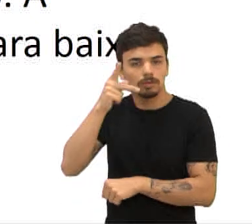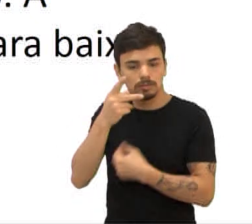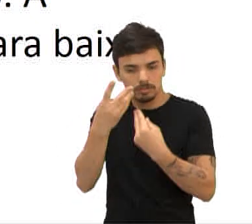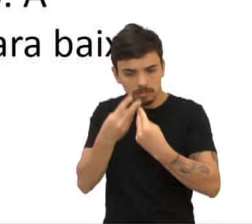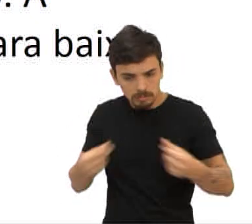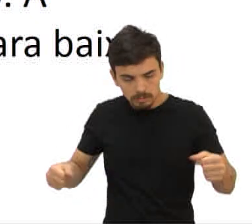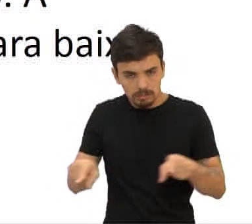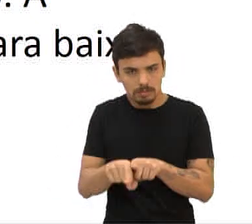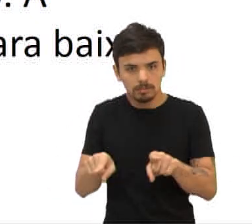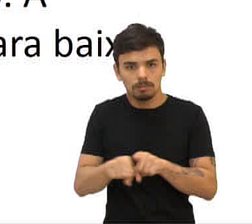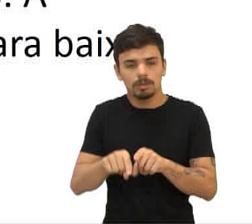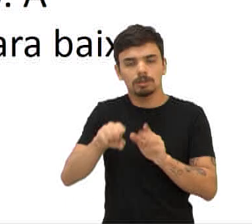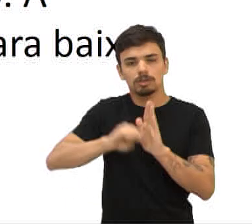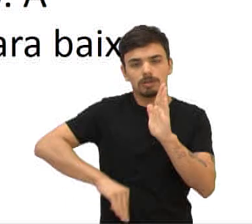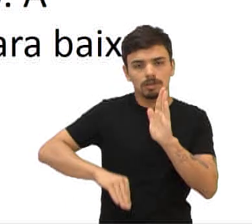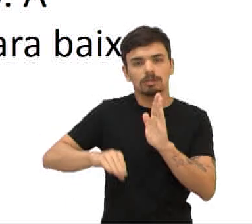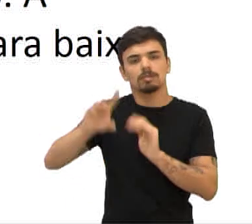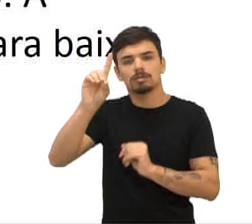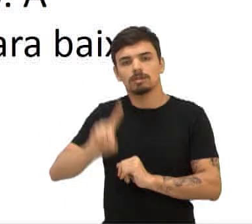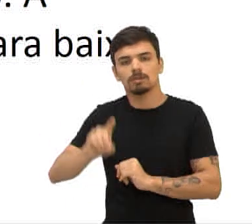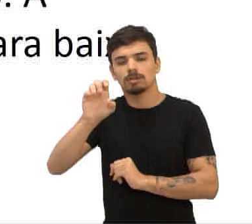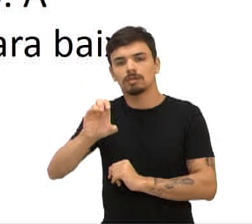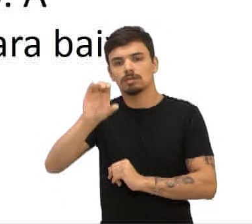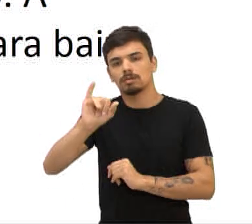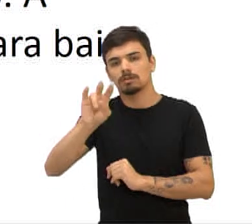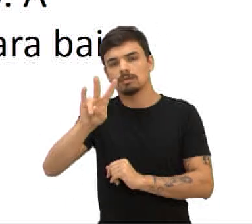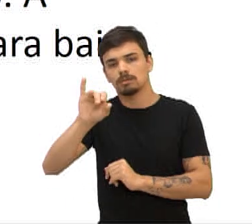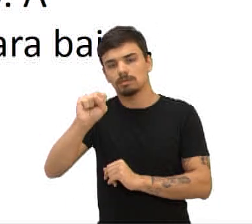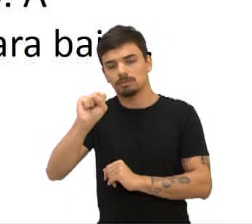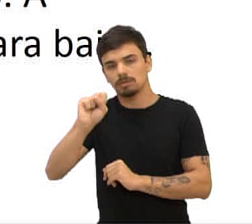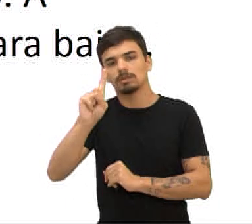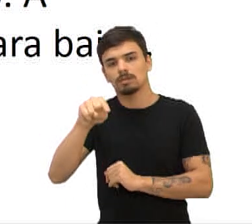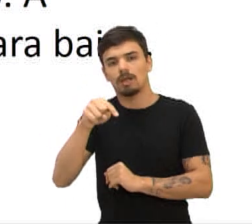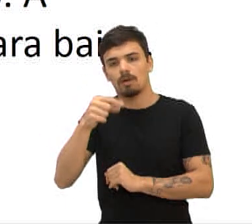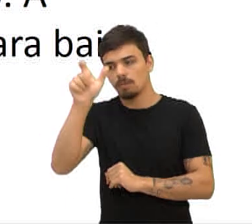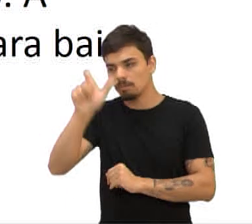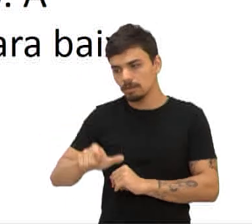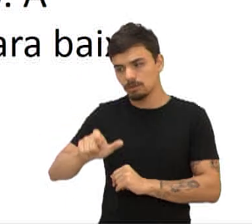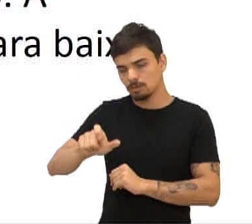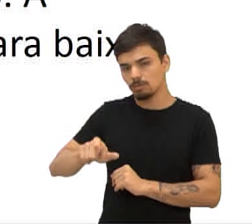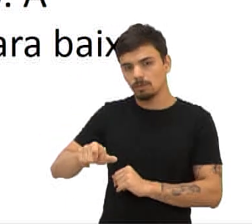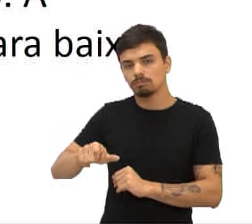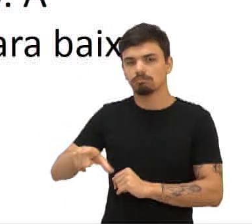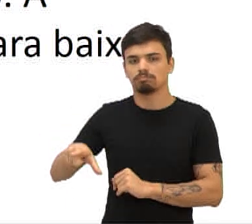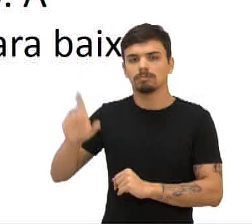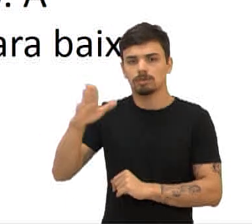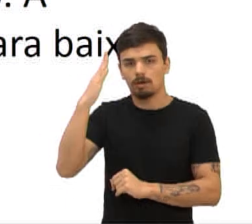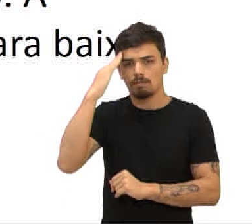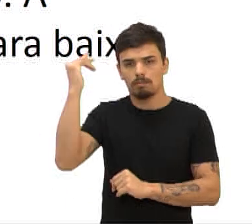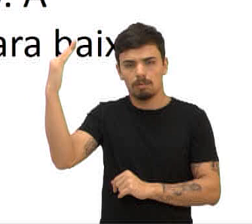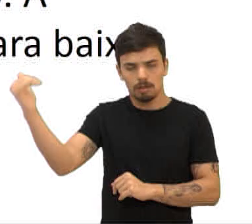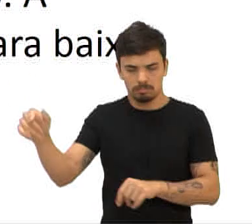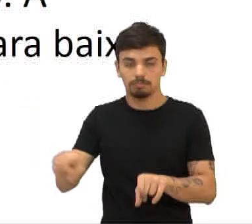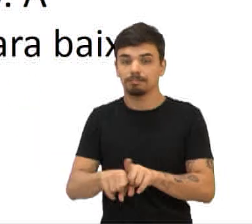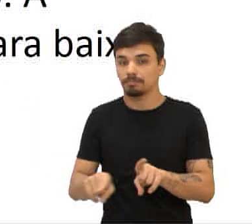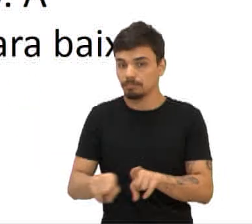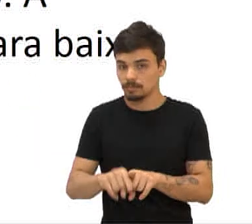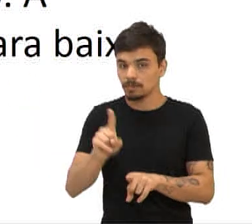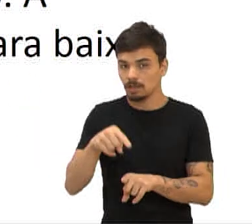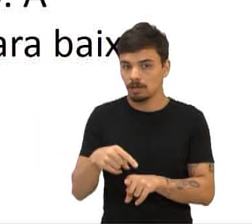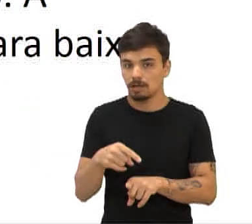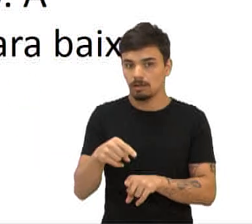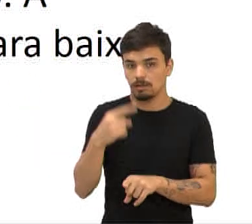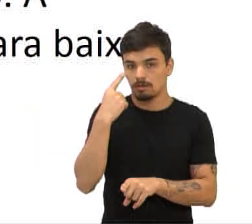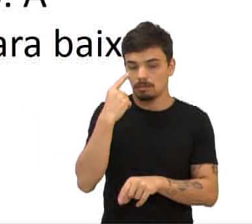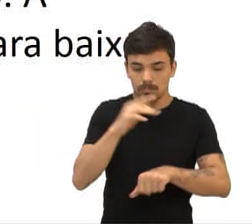redução dos direitos civis por um ditador que se tornou popular. Se a gente já viu a história política do Brasil, ele está falando do período